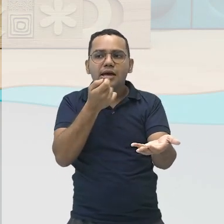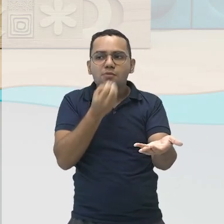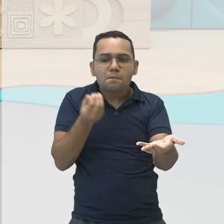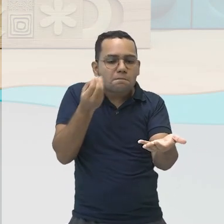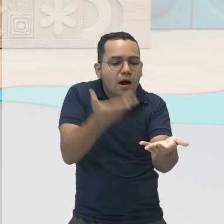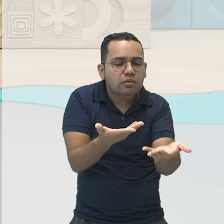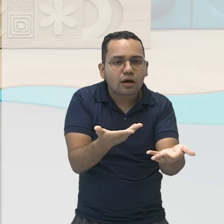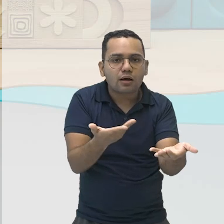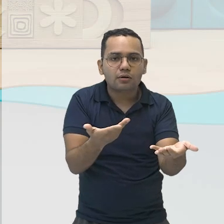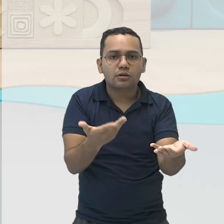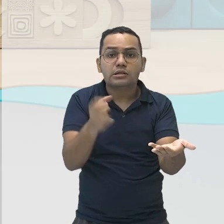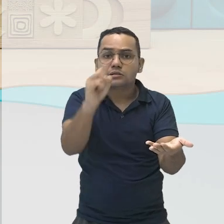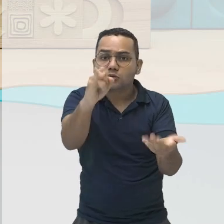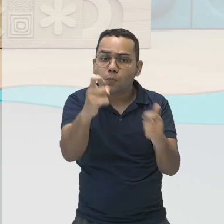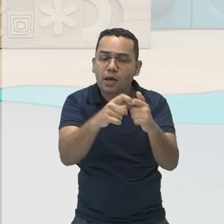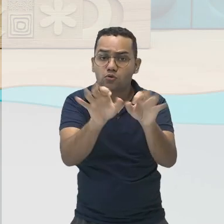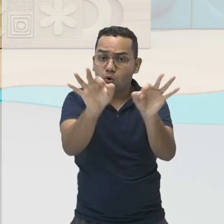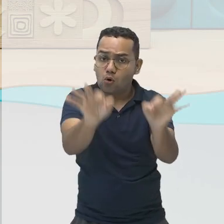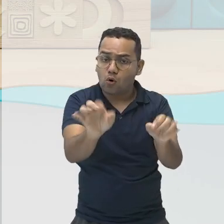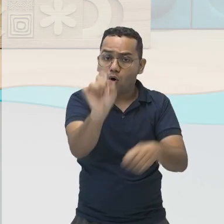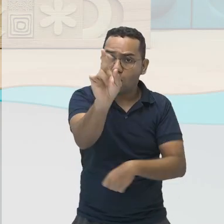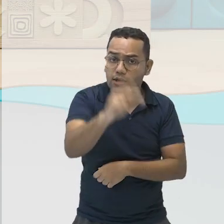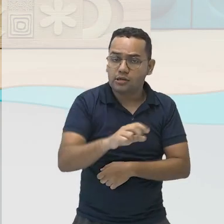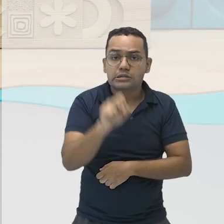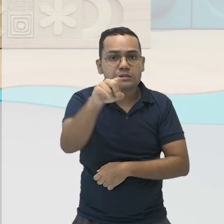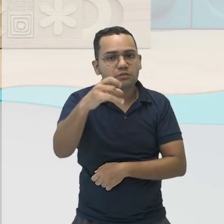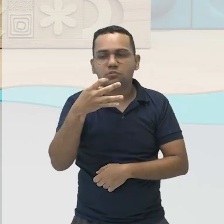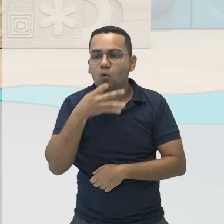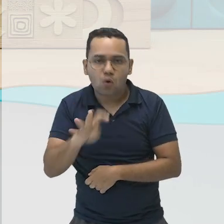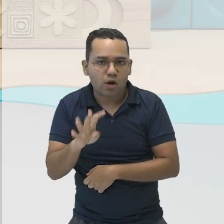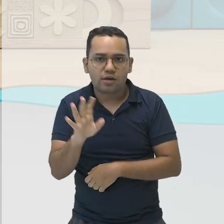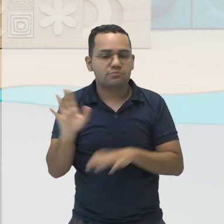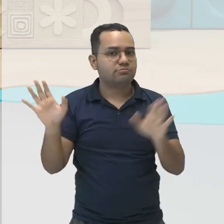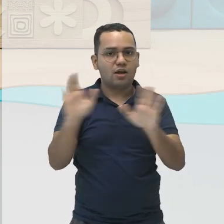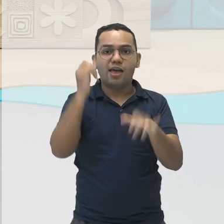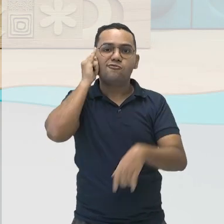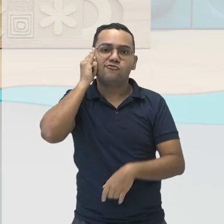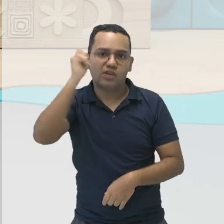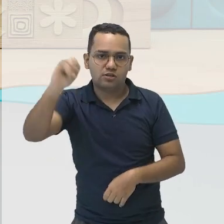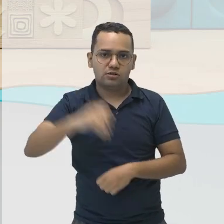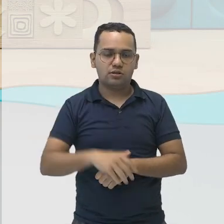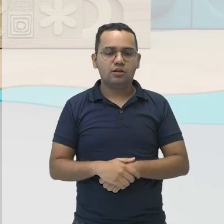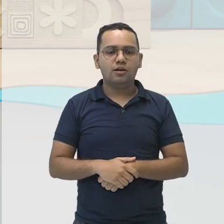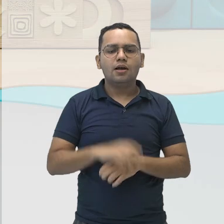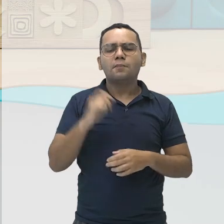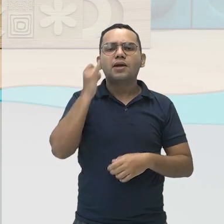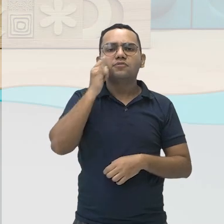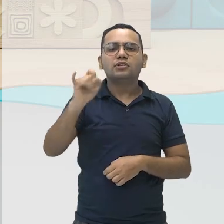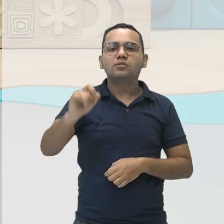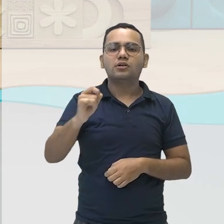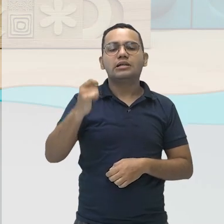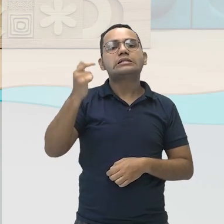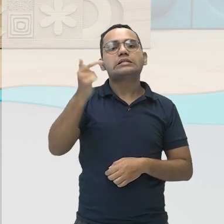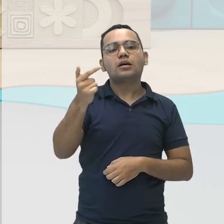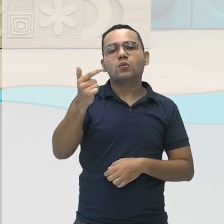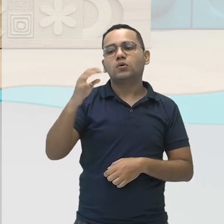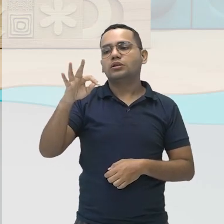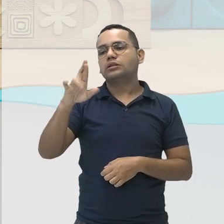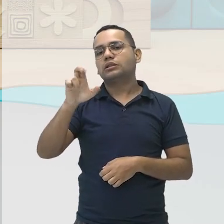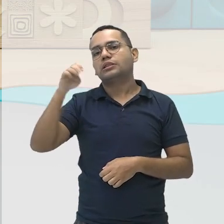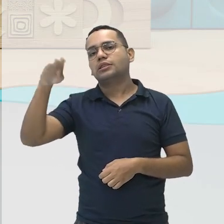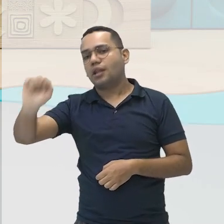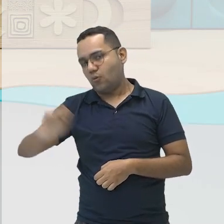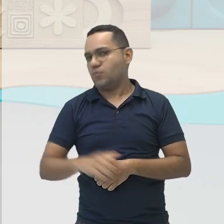vítima, principalmente para evitar ali o chamado segundo trauma, porque imagina, às vezes a pessoa sofreu um acidente,